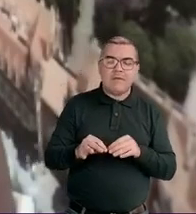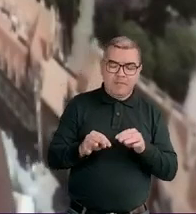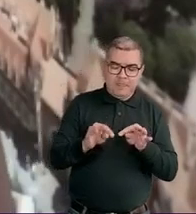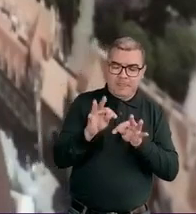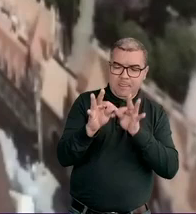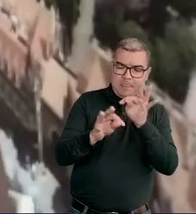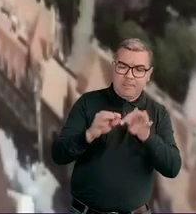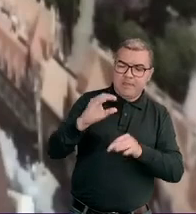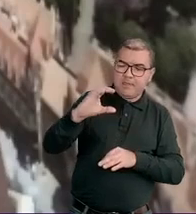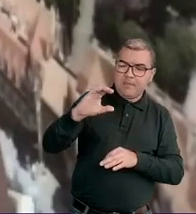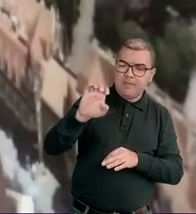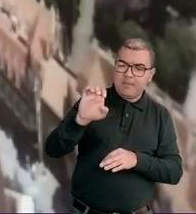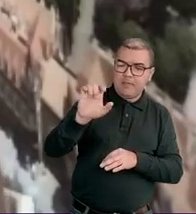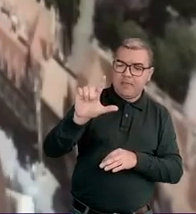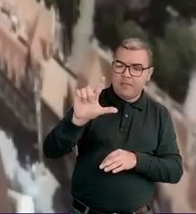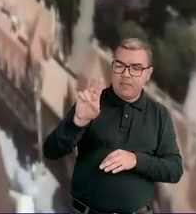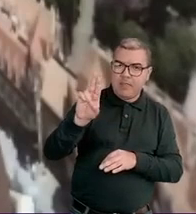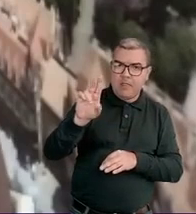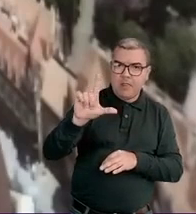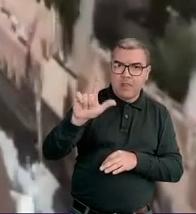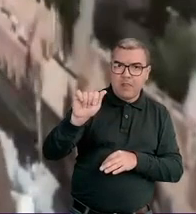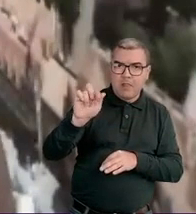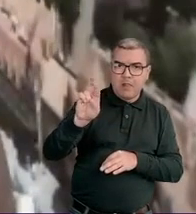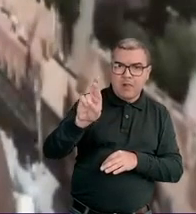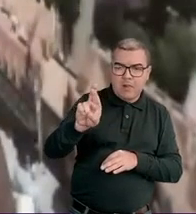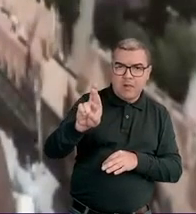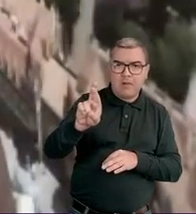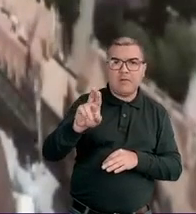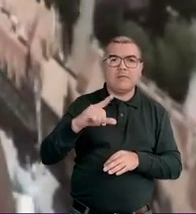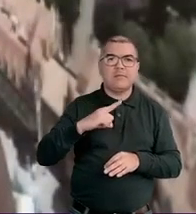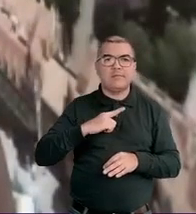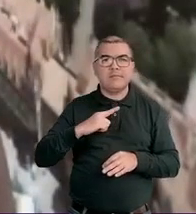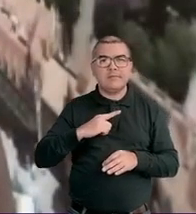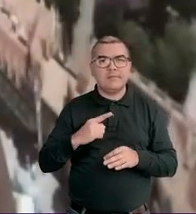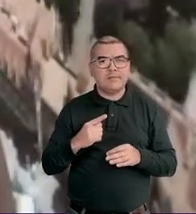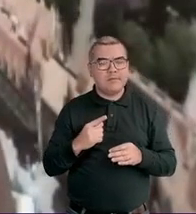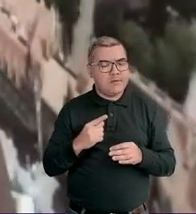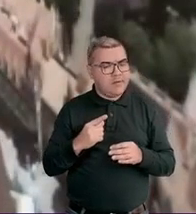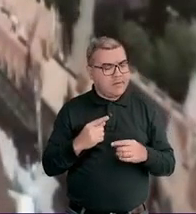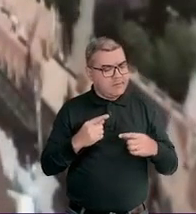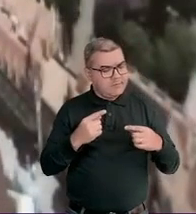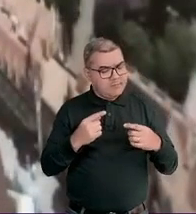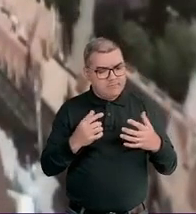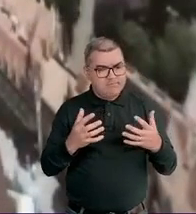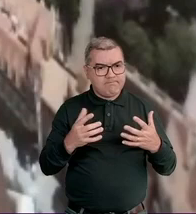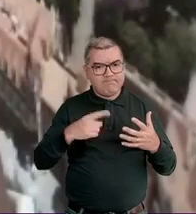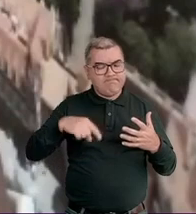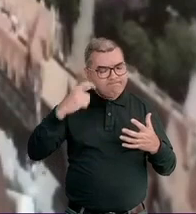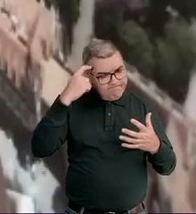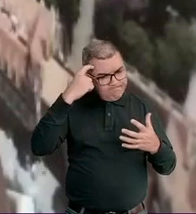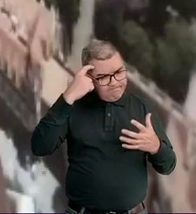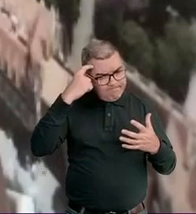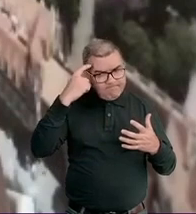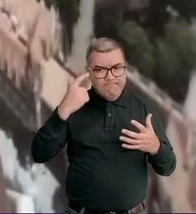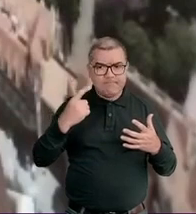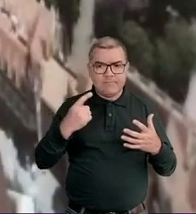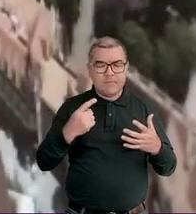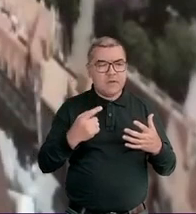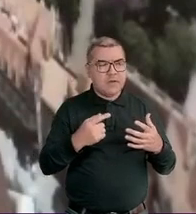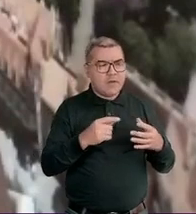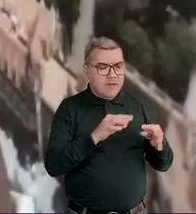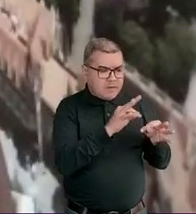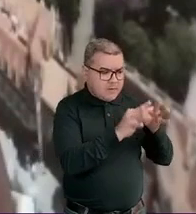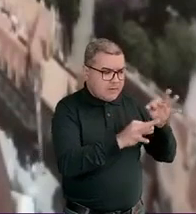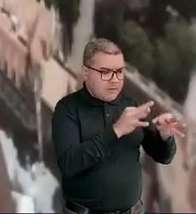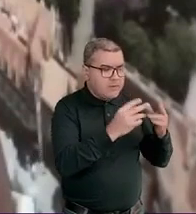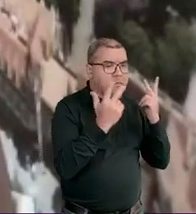celular, que tem colocado em xeque, por certo, a terapia